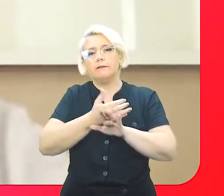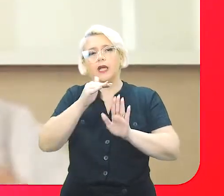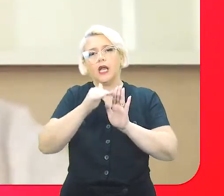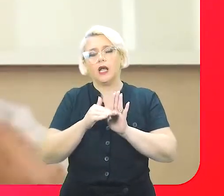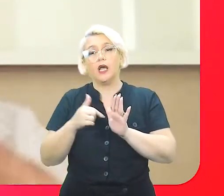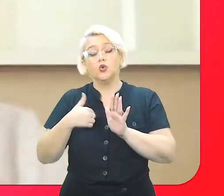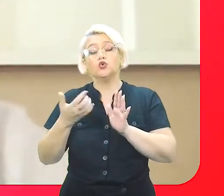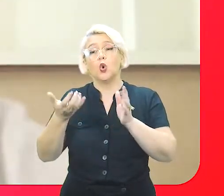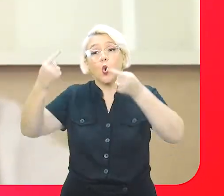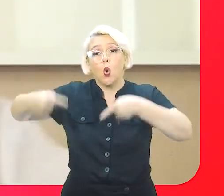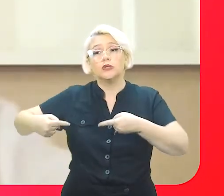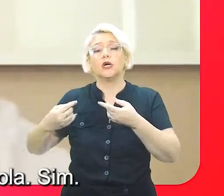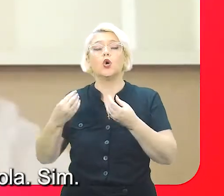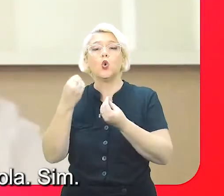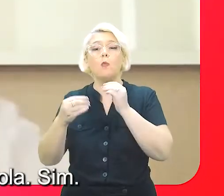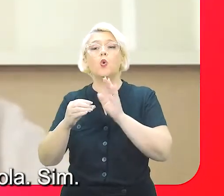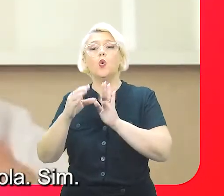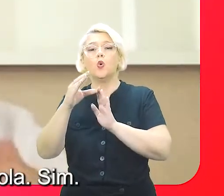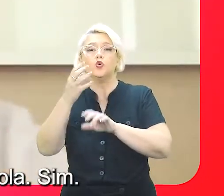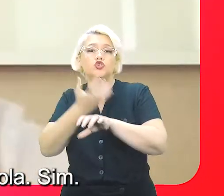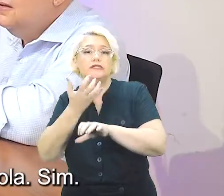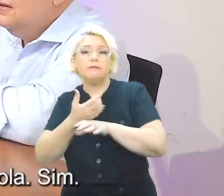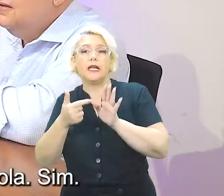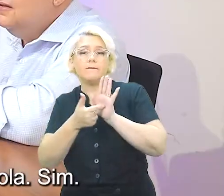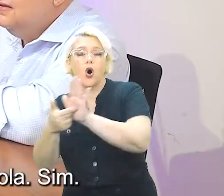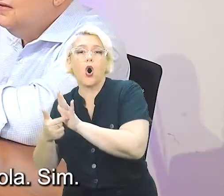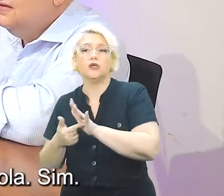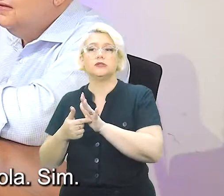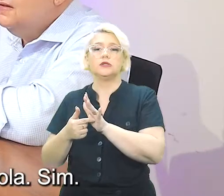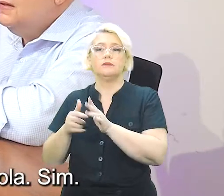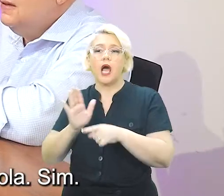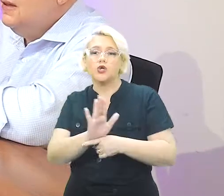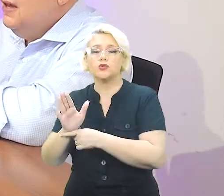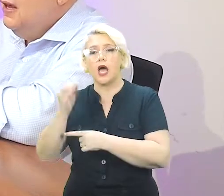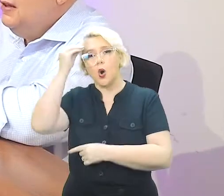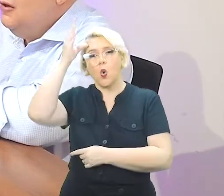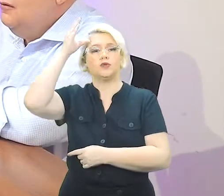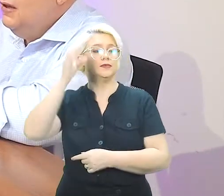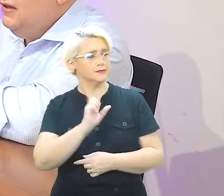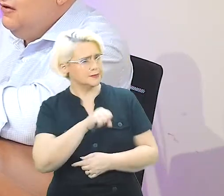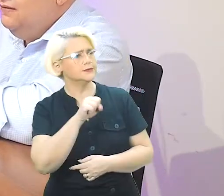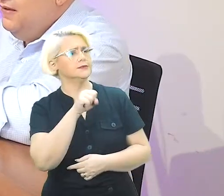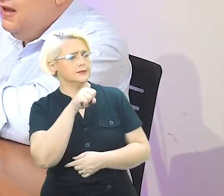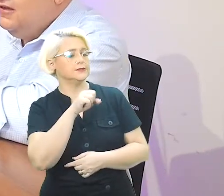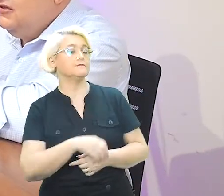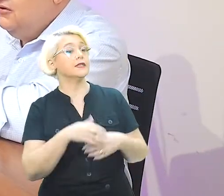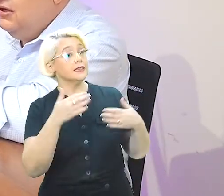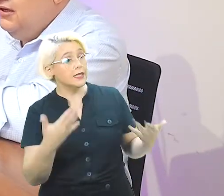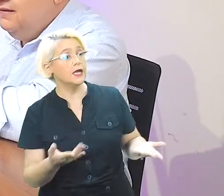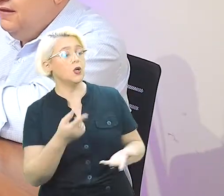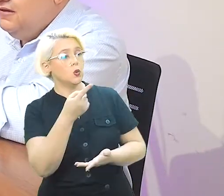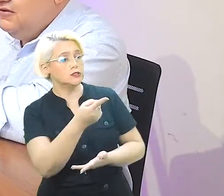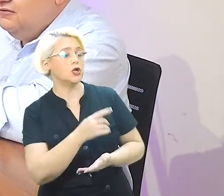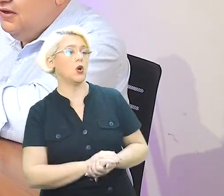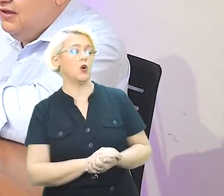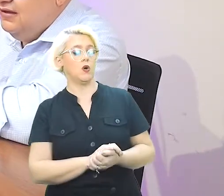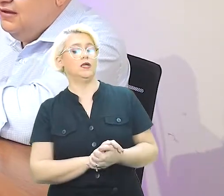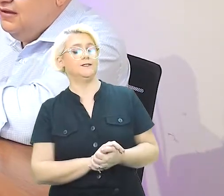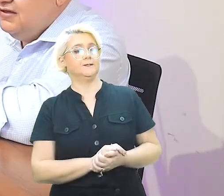currículo se apresenta como instrumento para o conhecimento na escola. Então, a senhora,